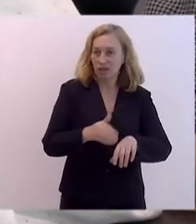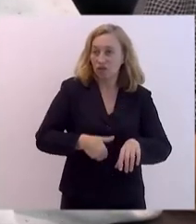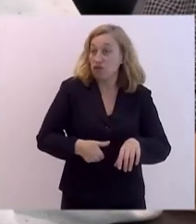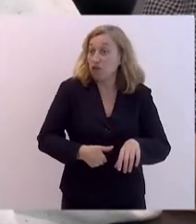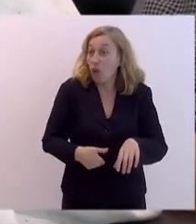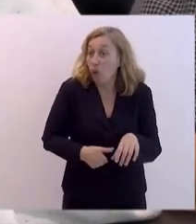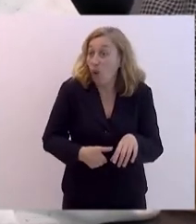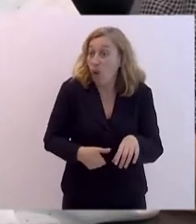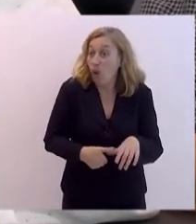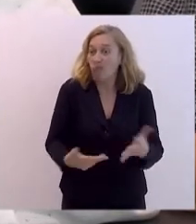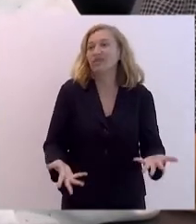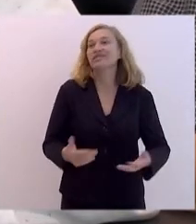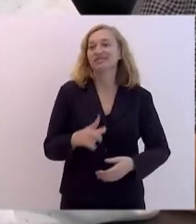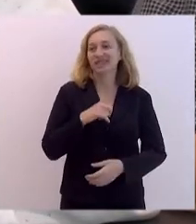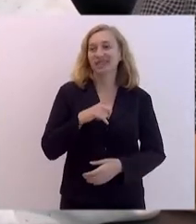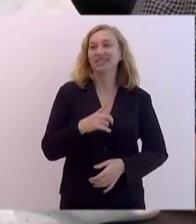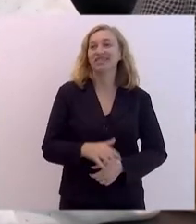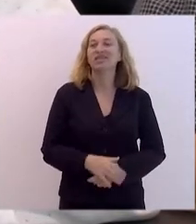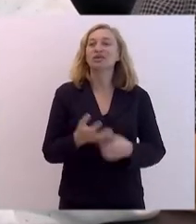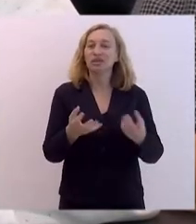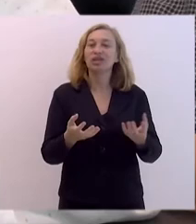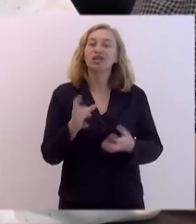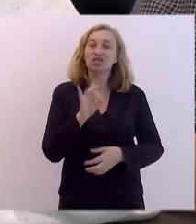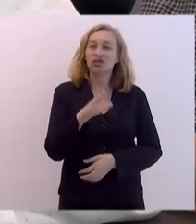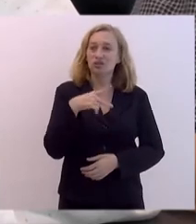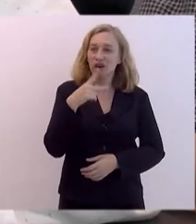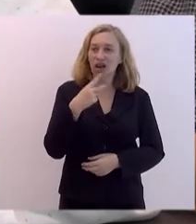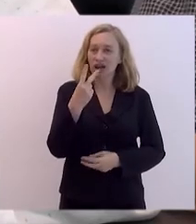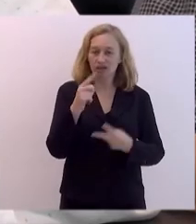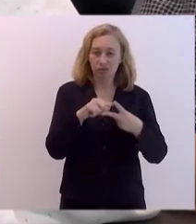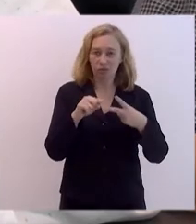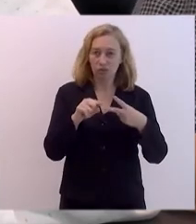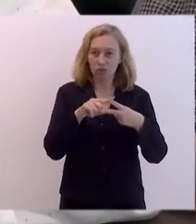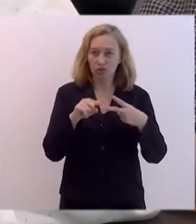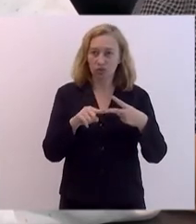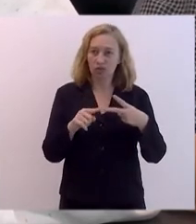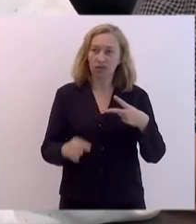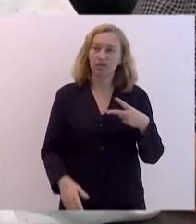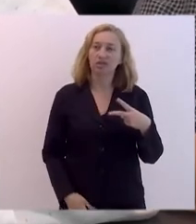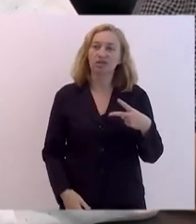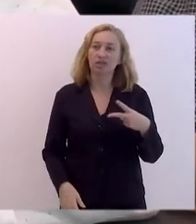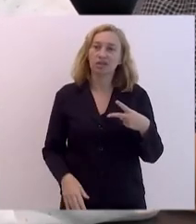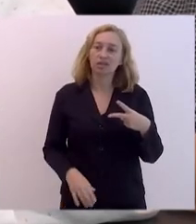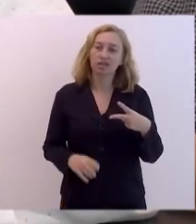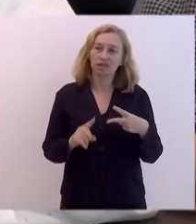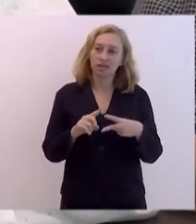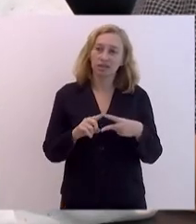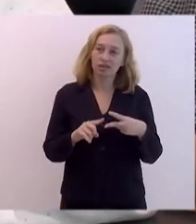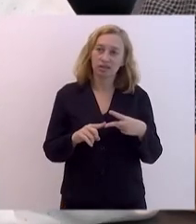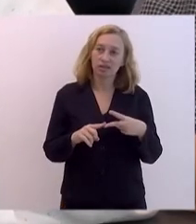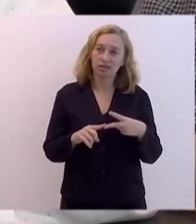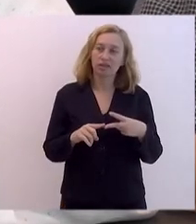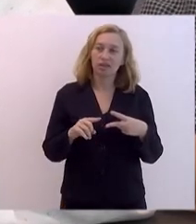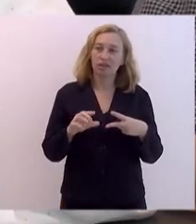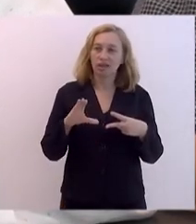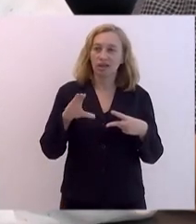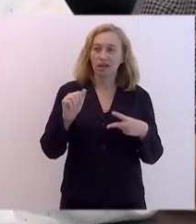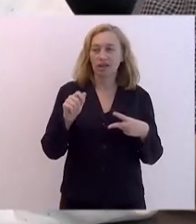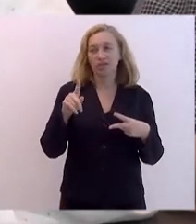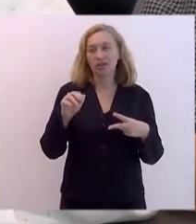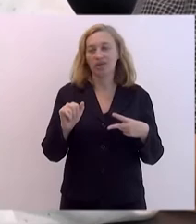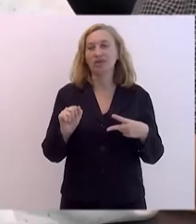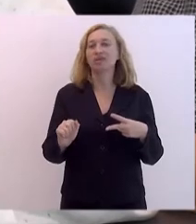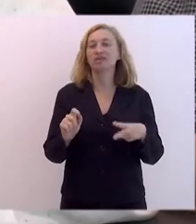forma impressionante. Eu queria só dizer duas coisas. Mais que o canabidiol, né? O canabidiol abre o apetite